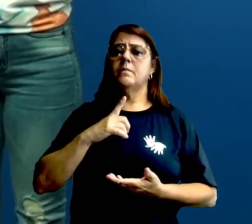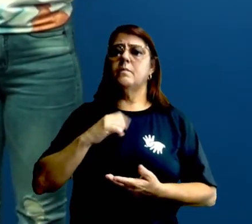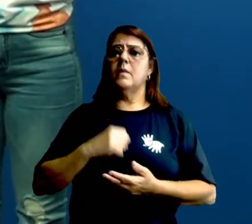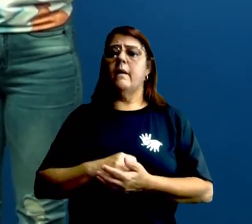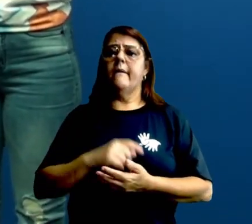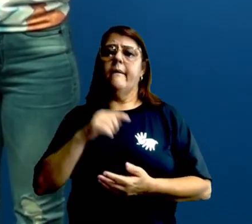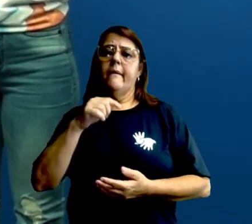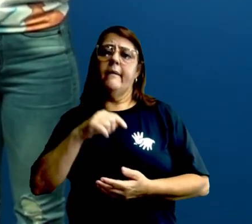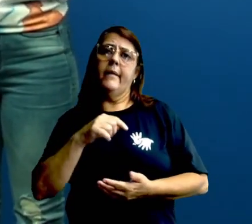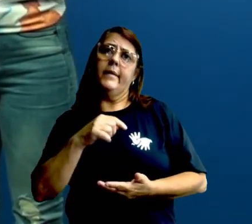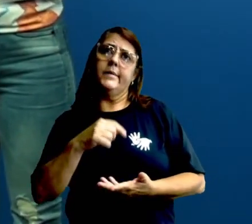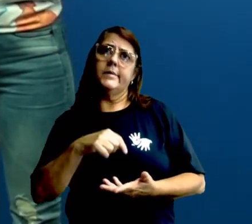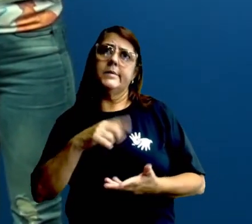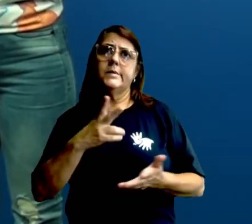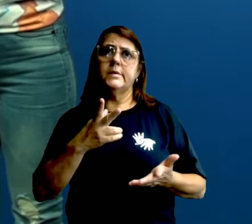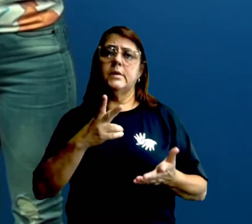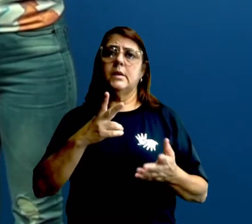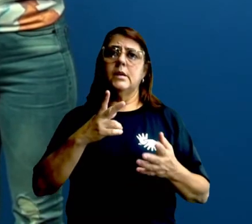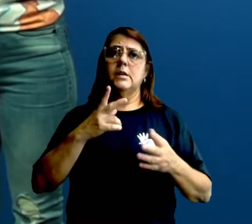uma estação